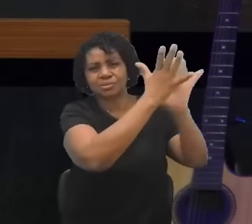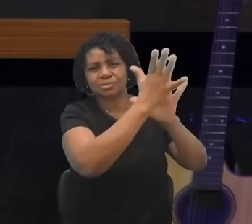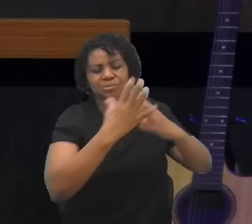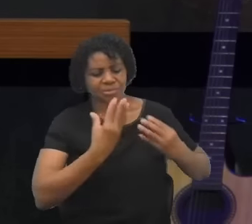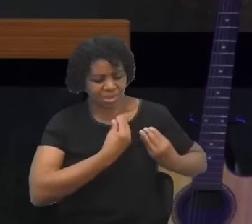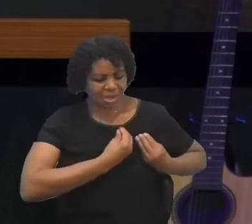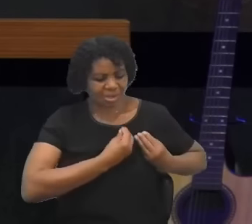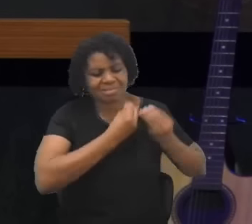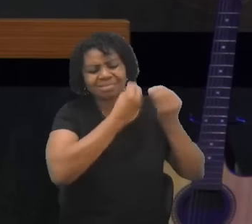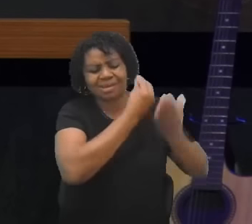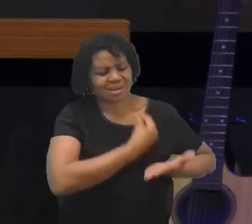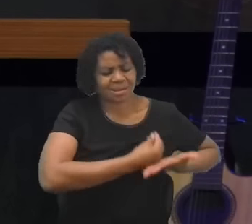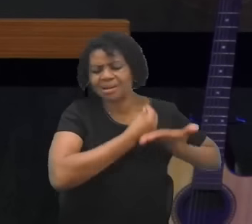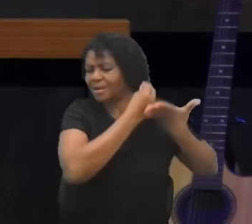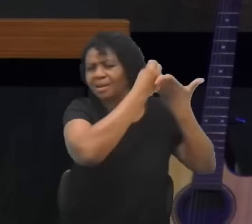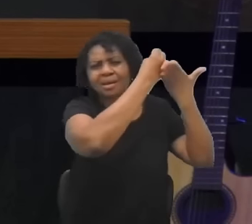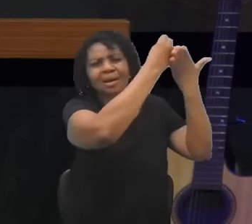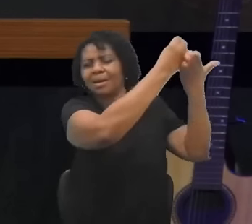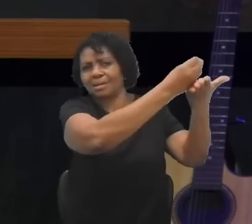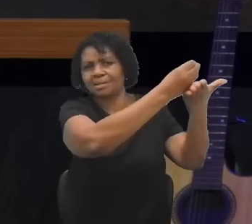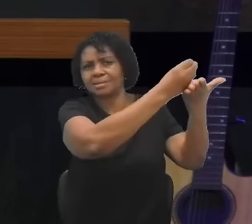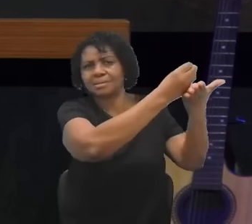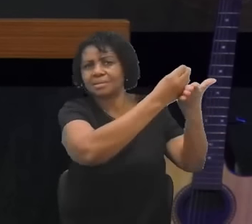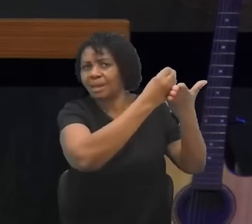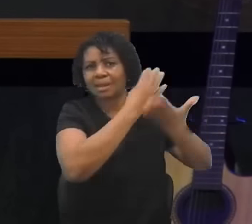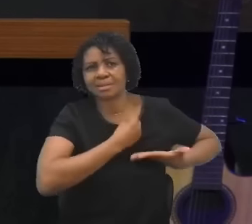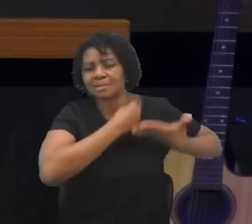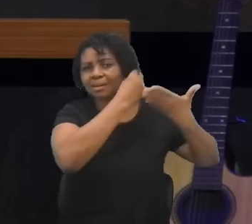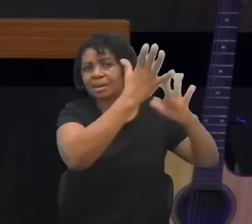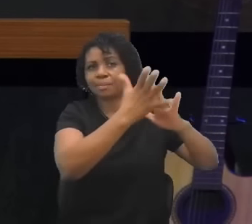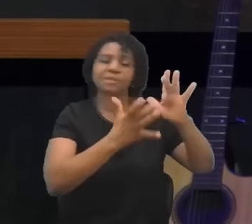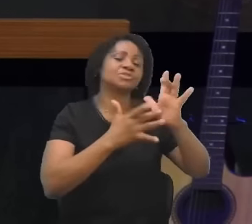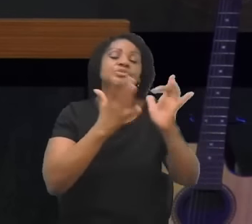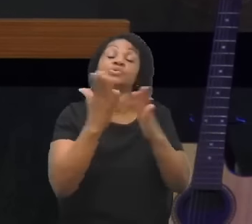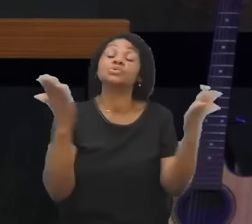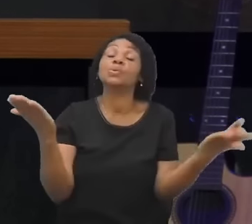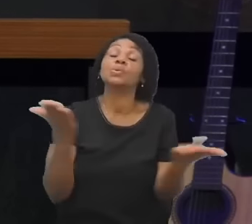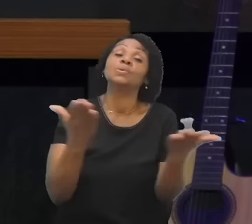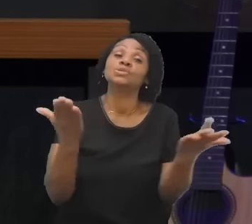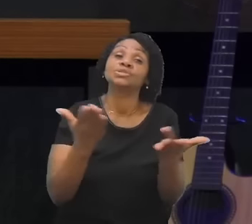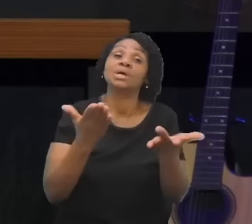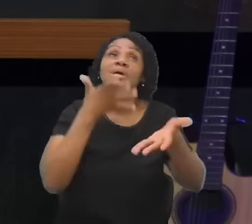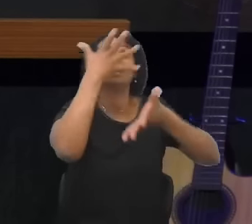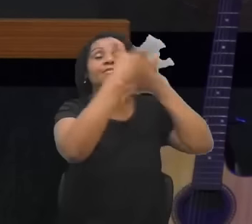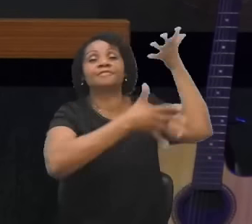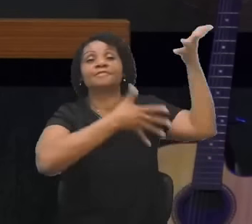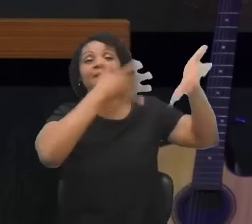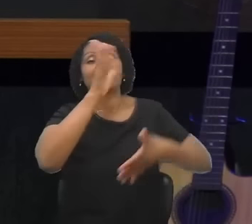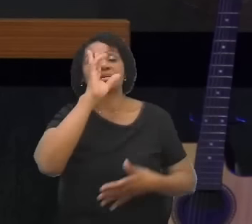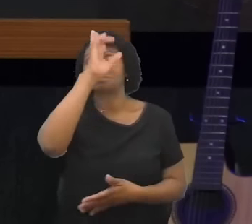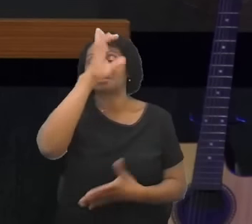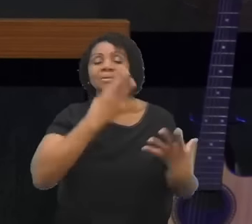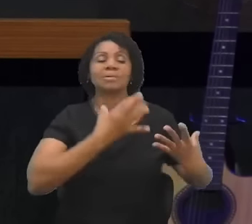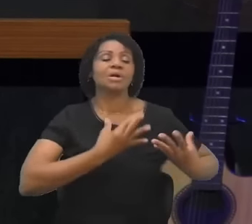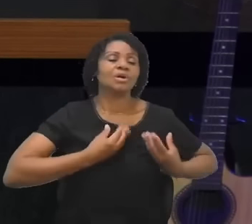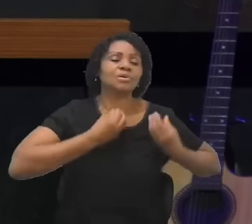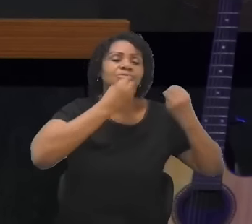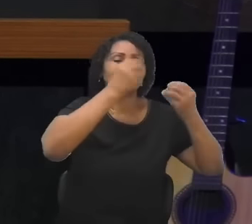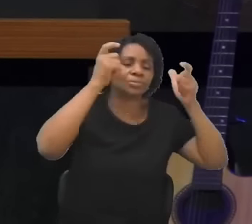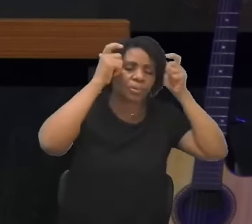a tua vida é o teu império. Entrega a tua vida hoje e diz, Senhor, eu estou entregando a